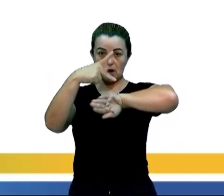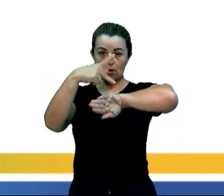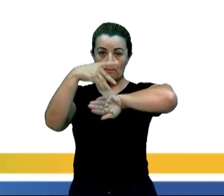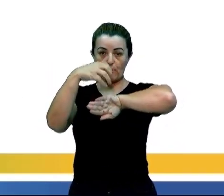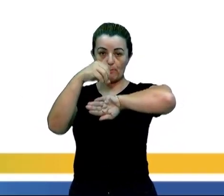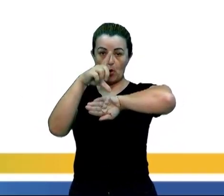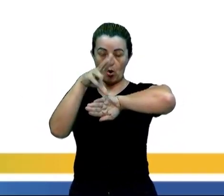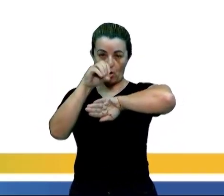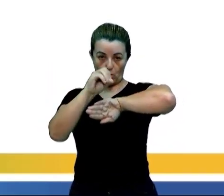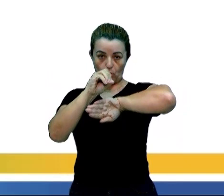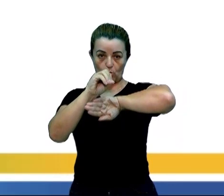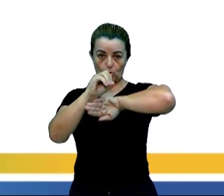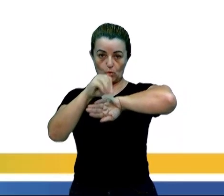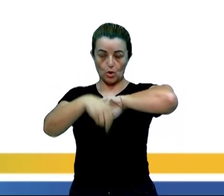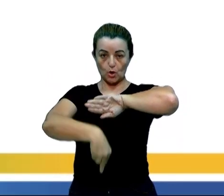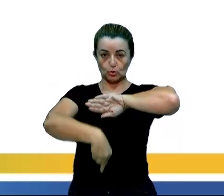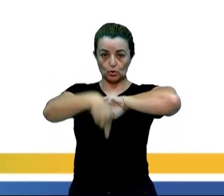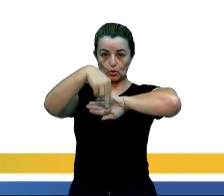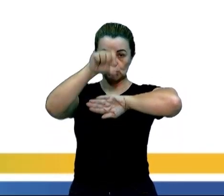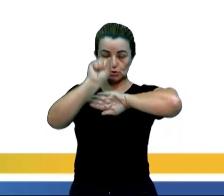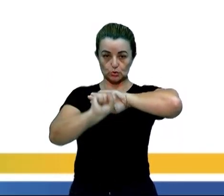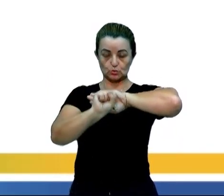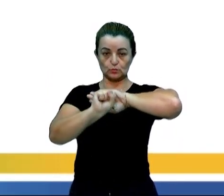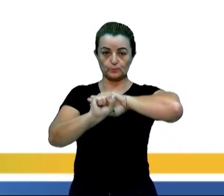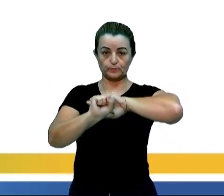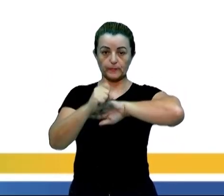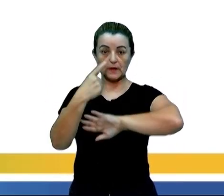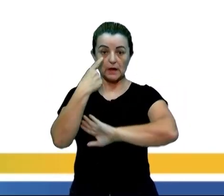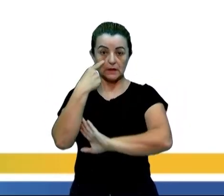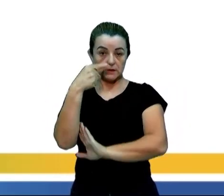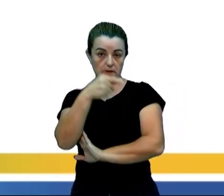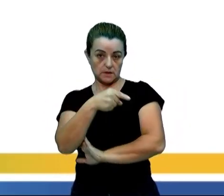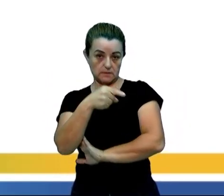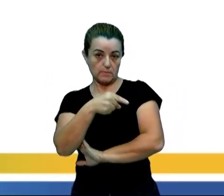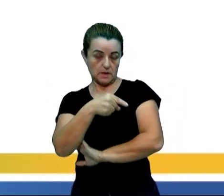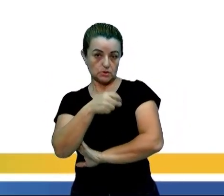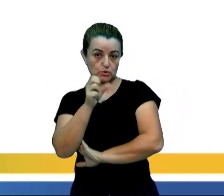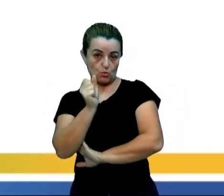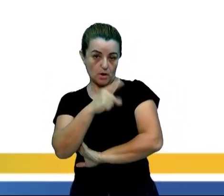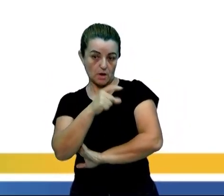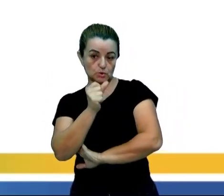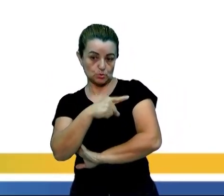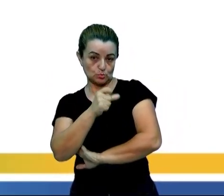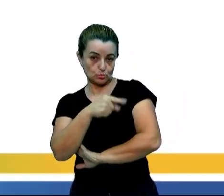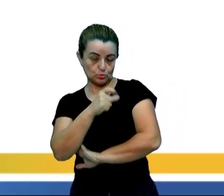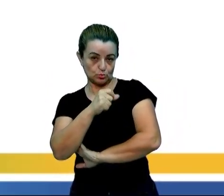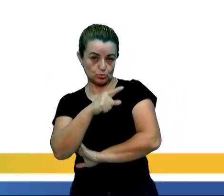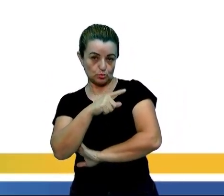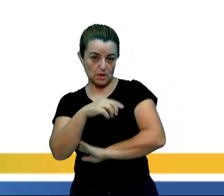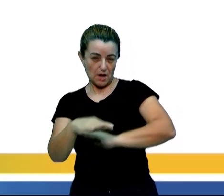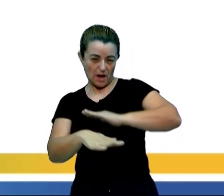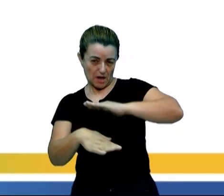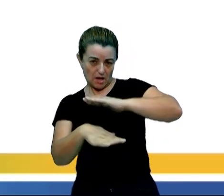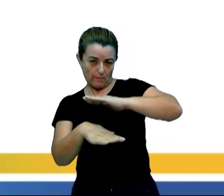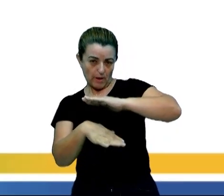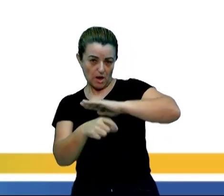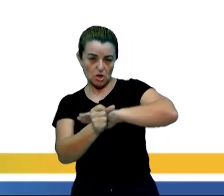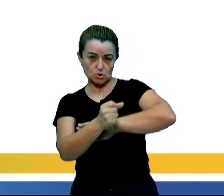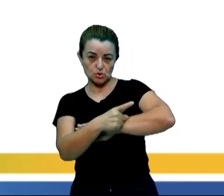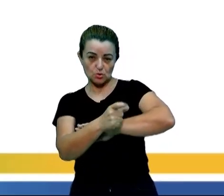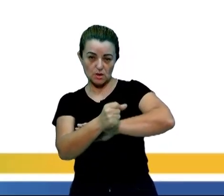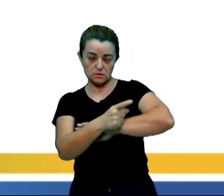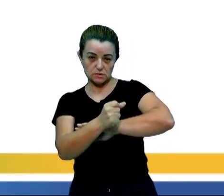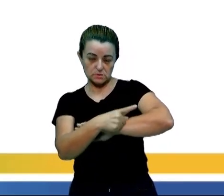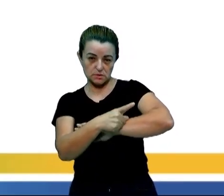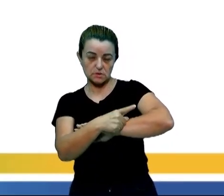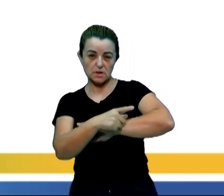e a parte sul. Nós temos ali embaixo em azul, também, que está abaixo da linha do Equador, a